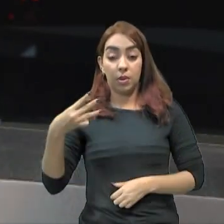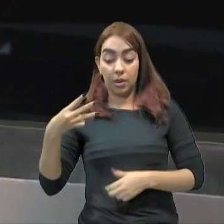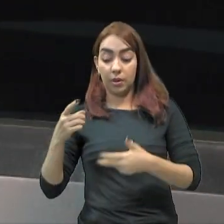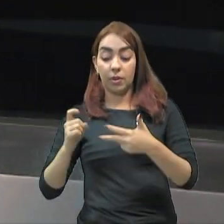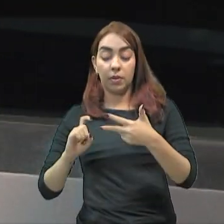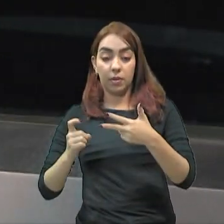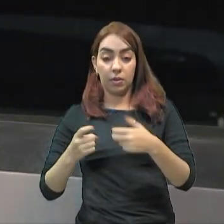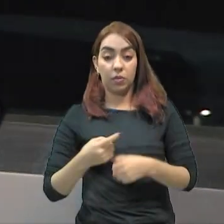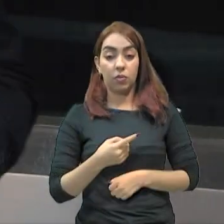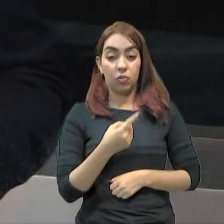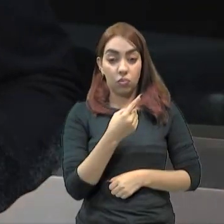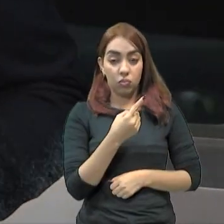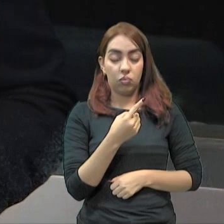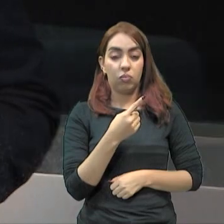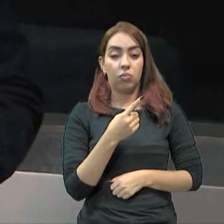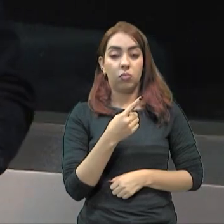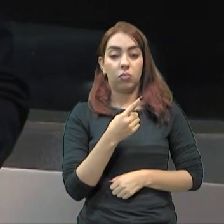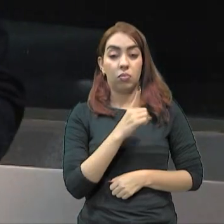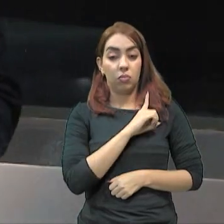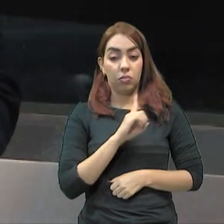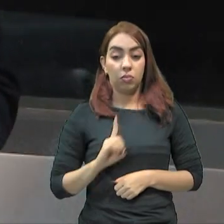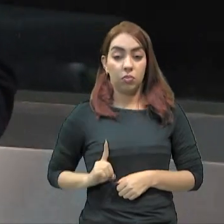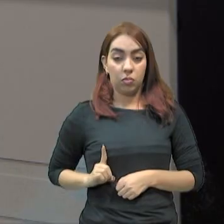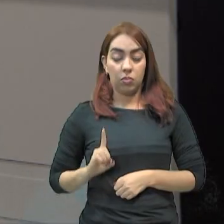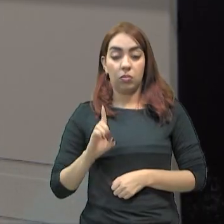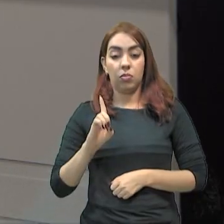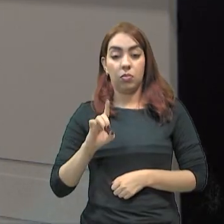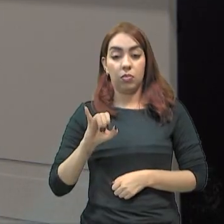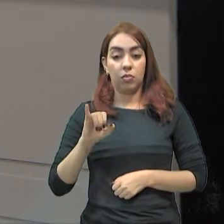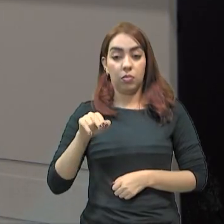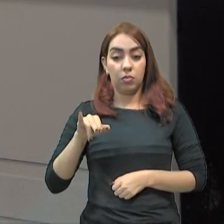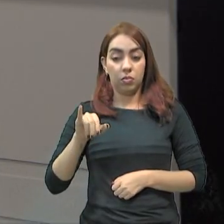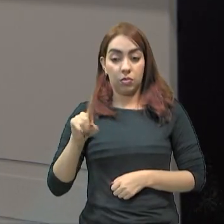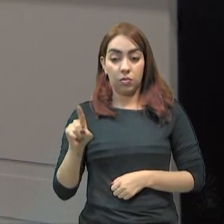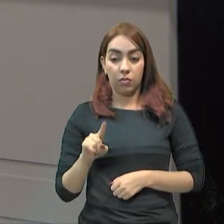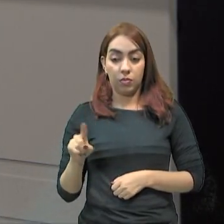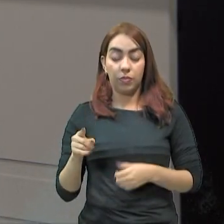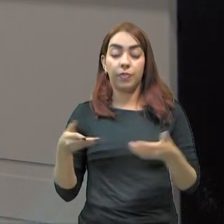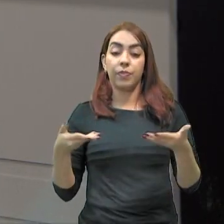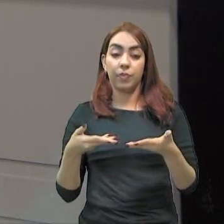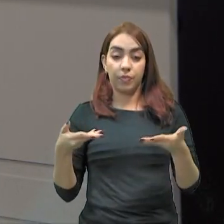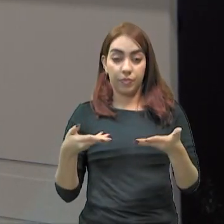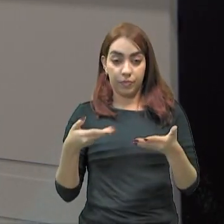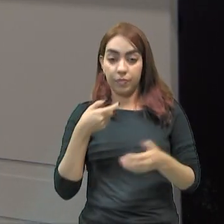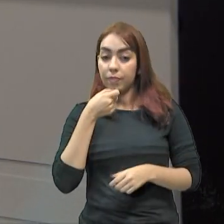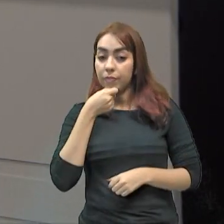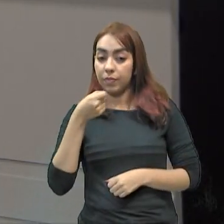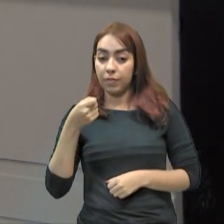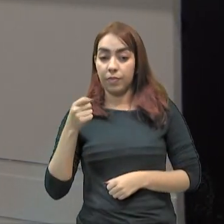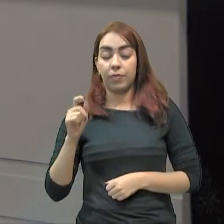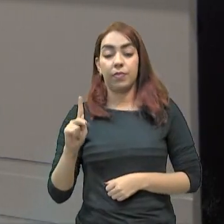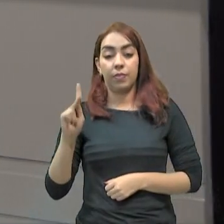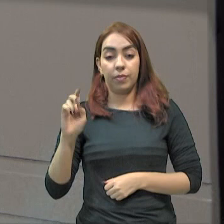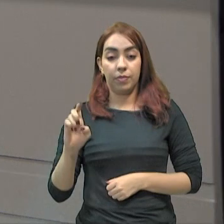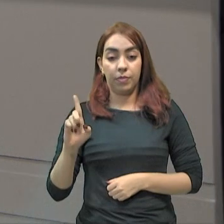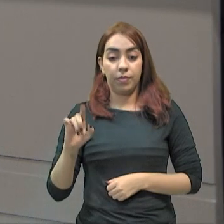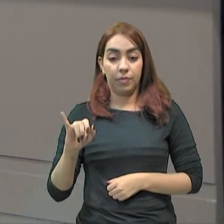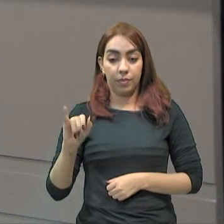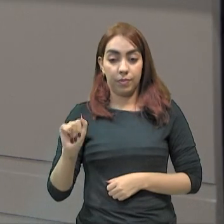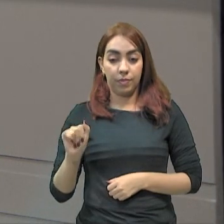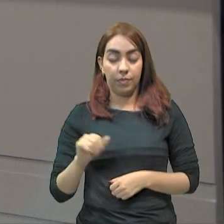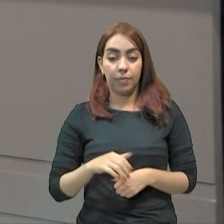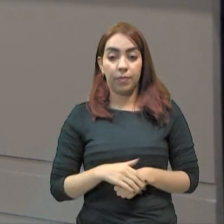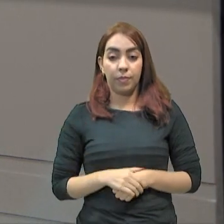um do deputado de Assis Diniz vamos acompanhar Agora os detalhes na reportagem de Késia Loiola há